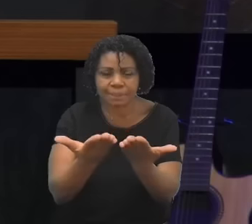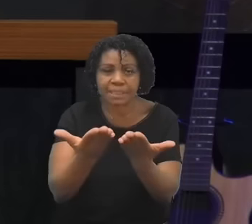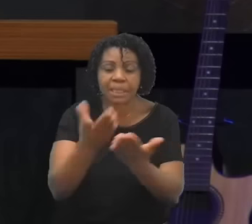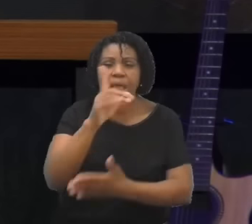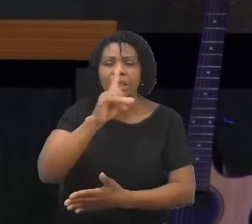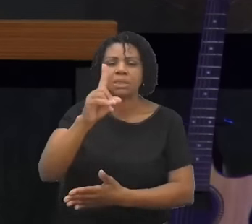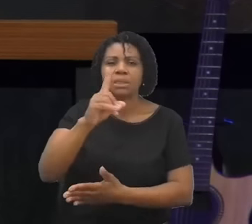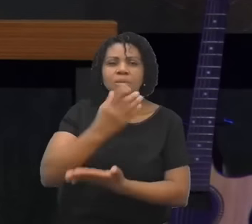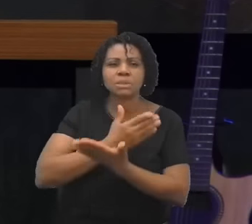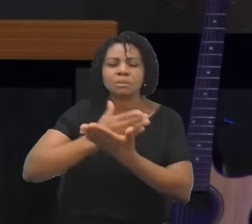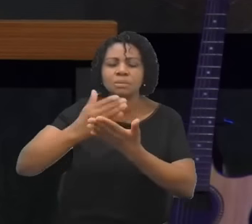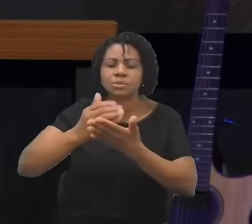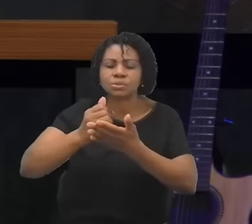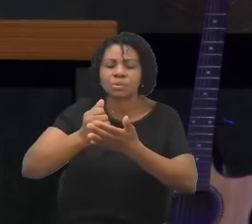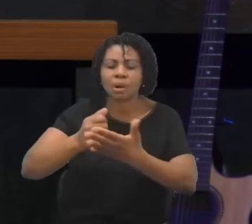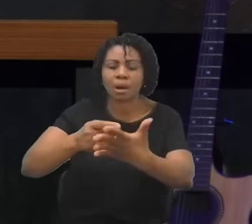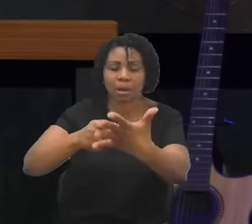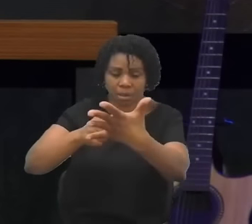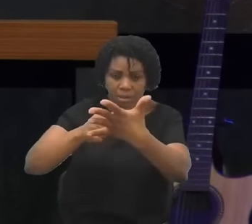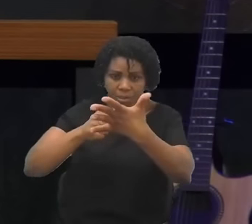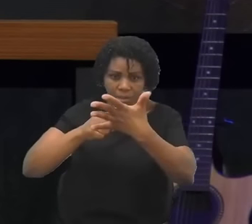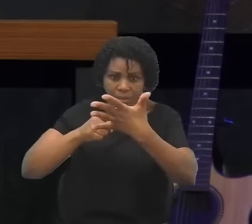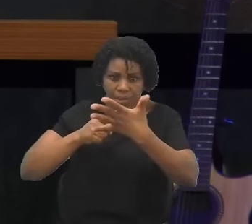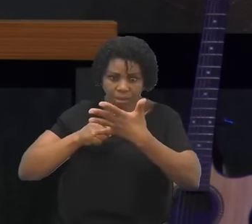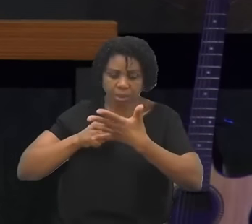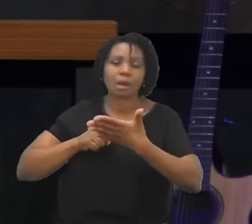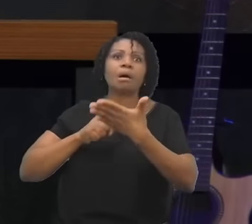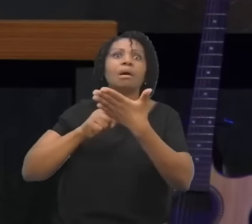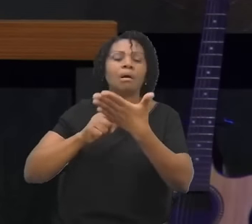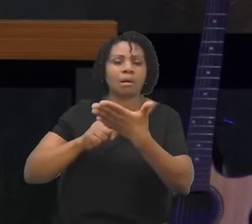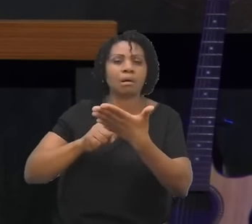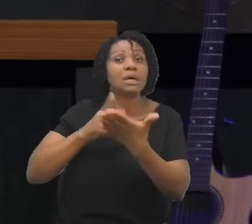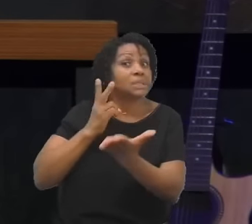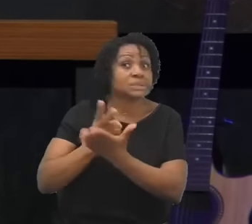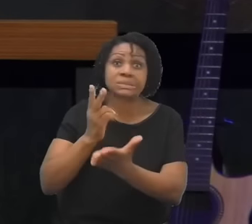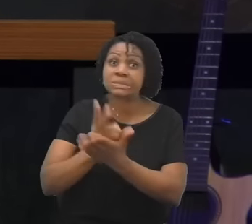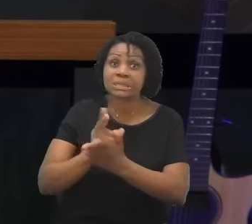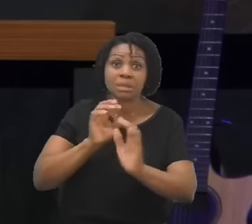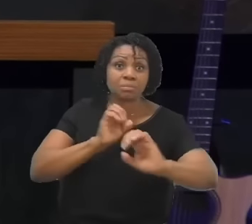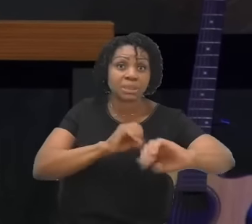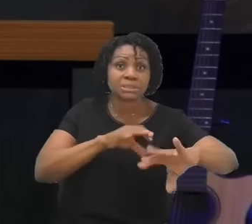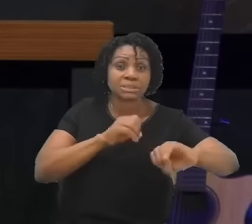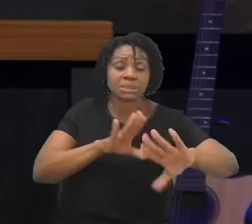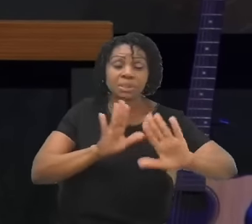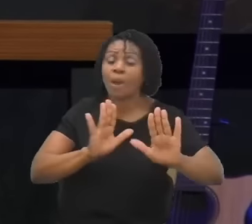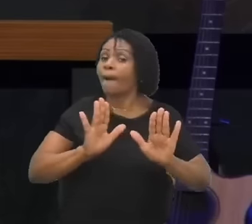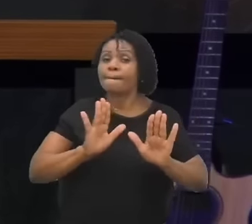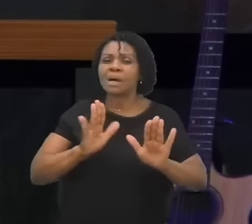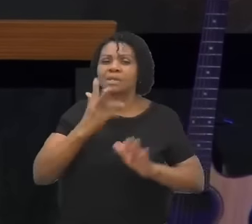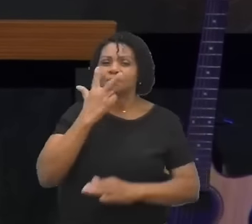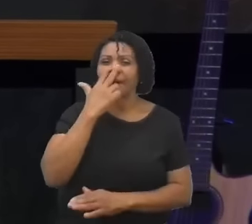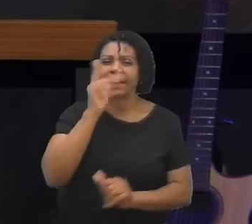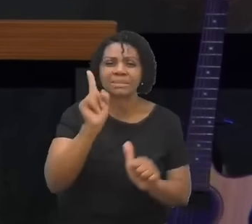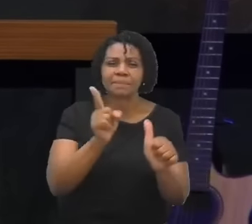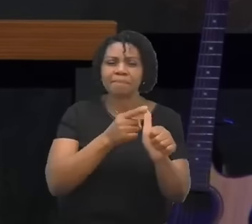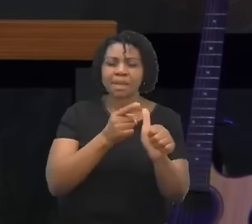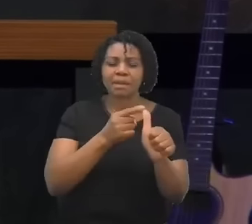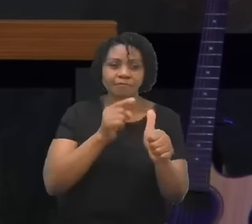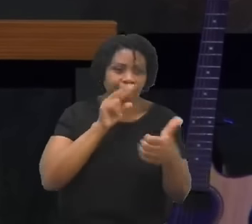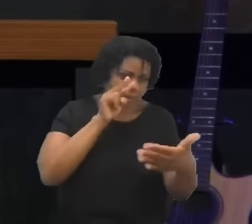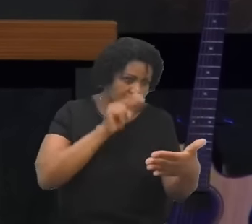Deus começou a descortinar algo que eu sempre ensino, mas sabe quando você parece que você viu pela primeira